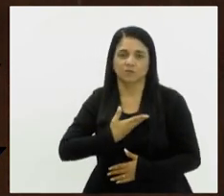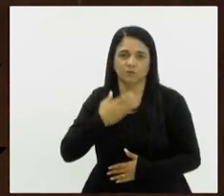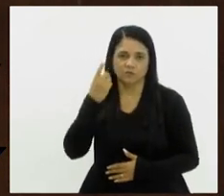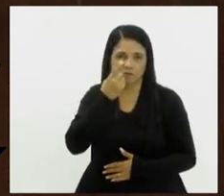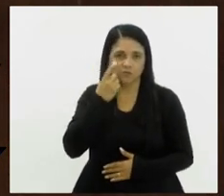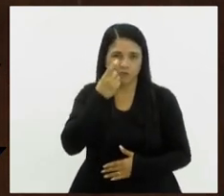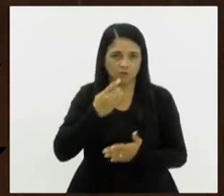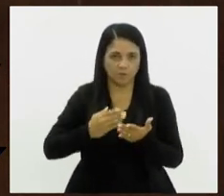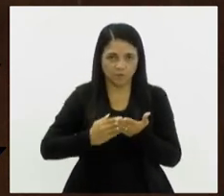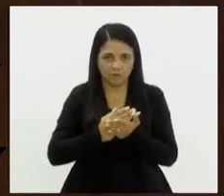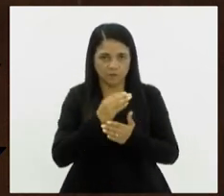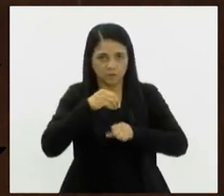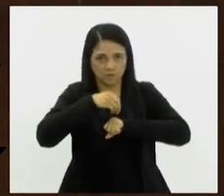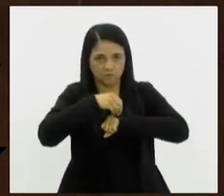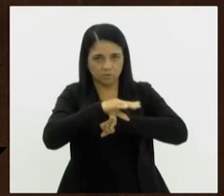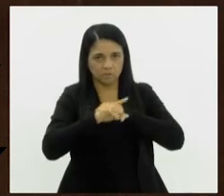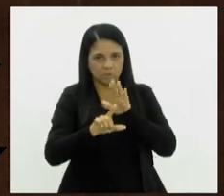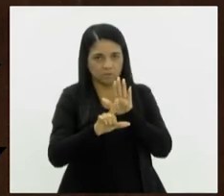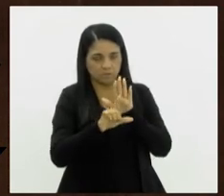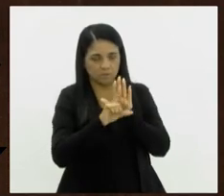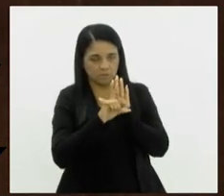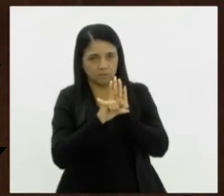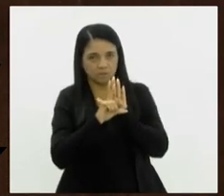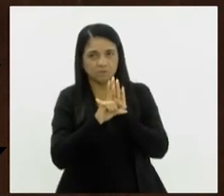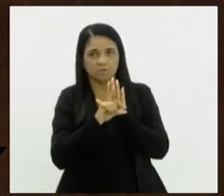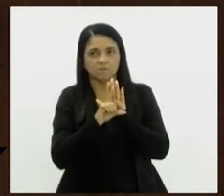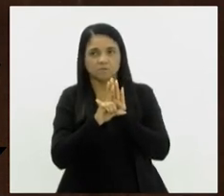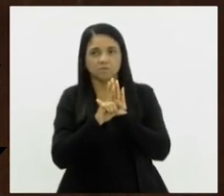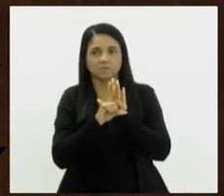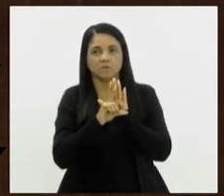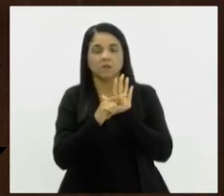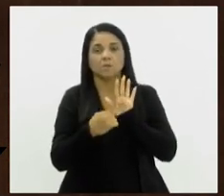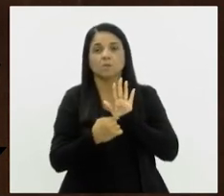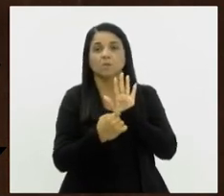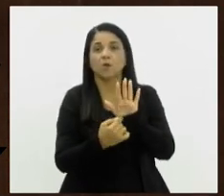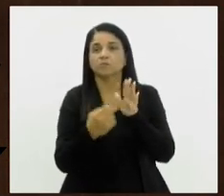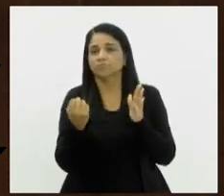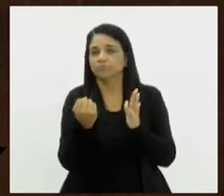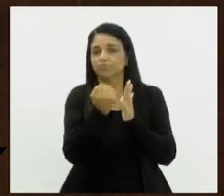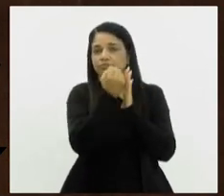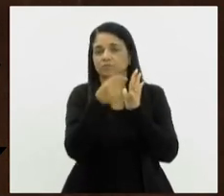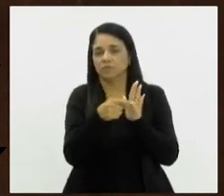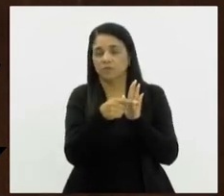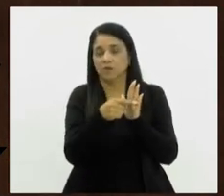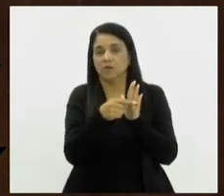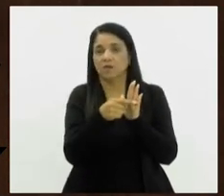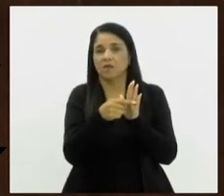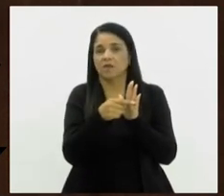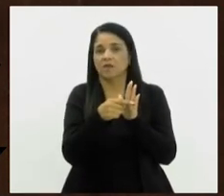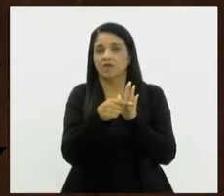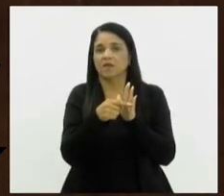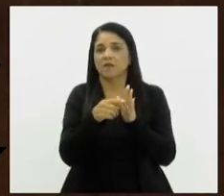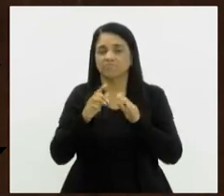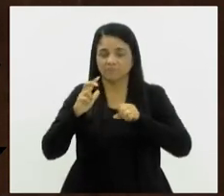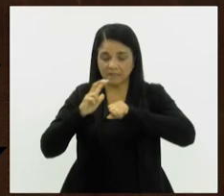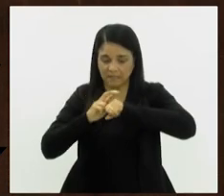dessa indicação legislativa e destaco que, embora a curva de casos de dengue em nosso